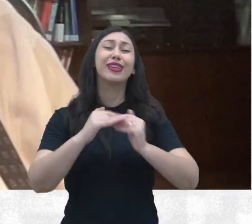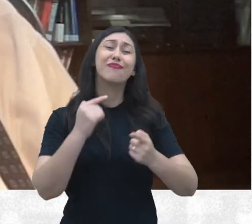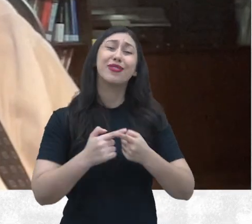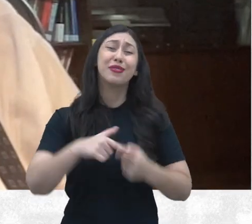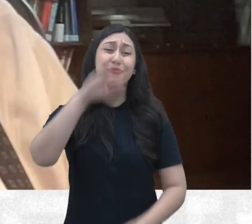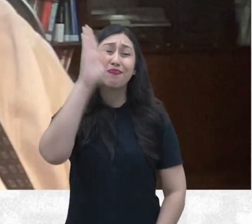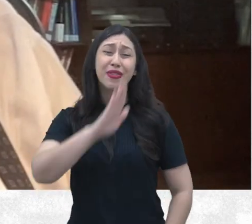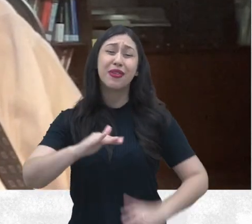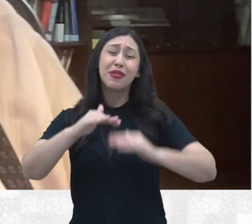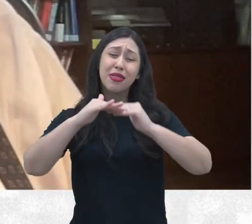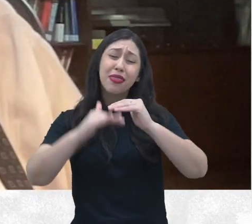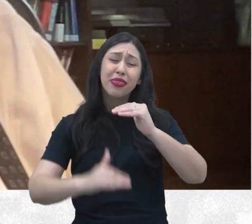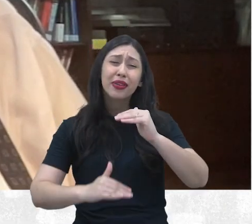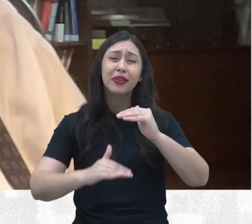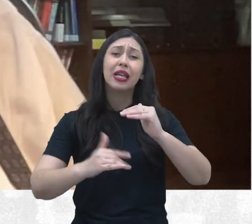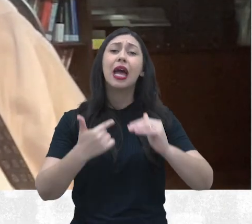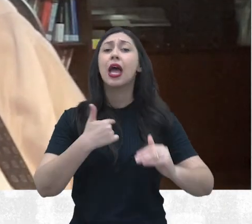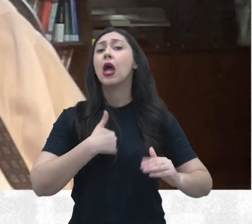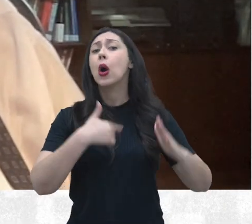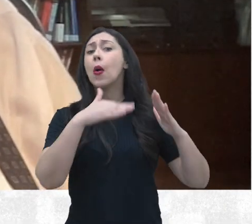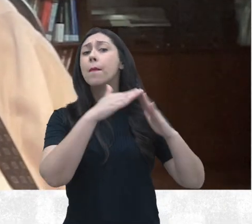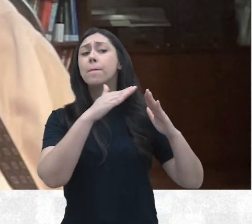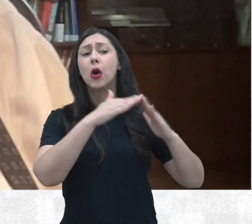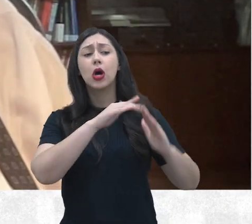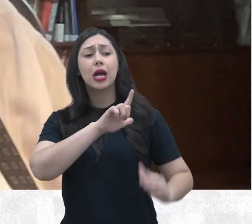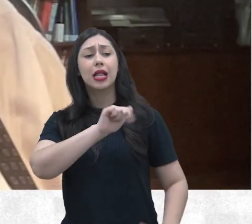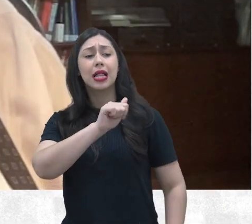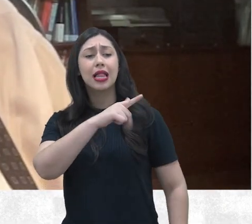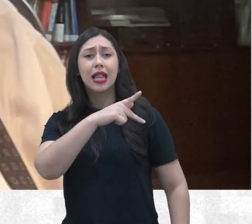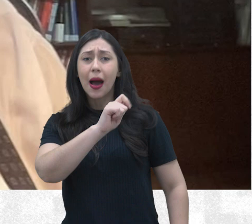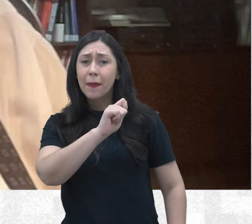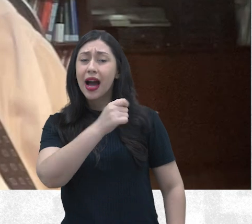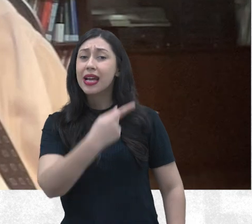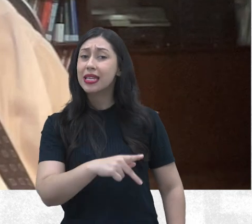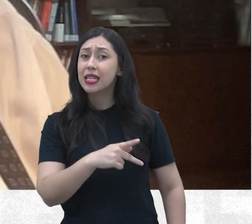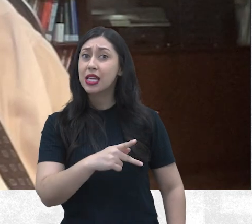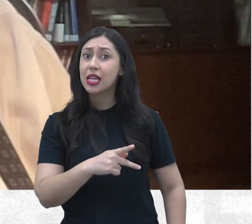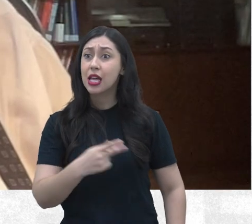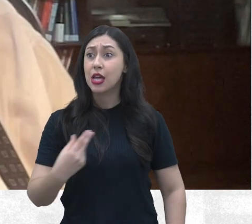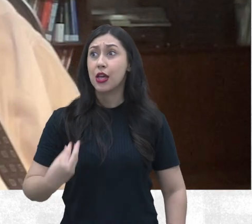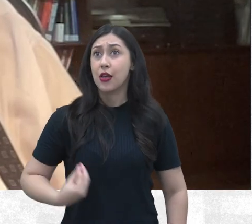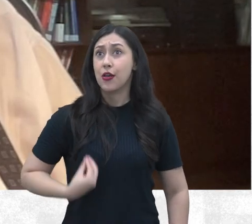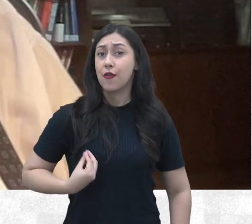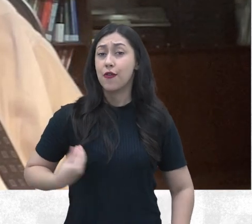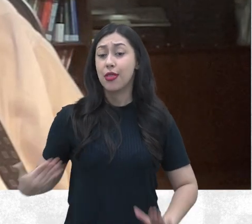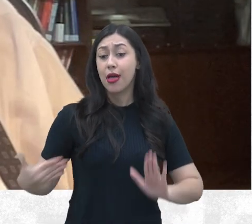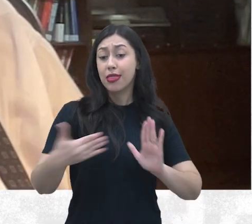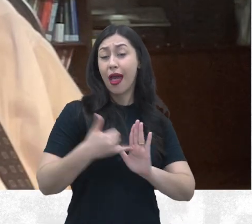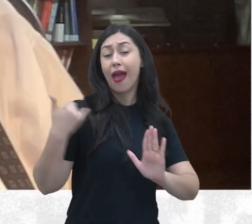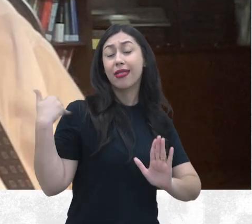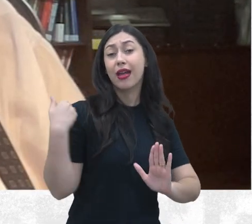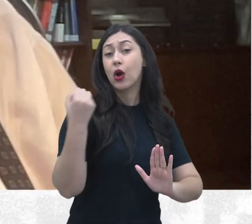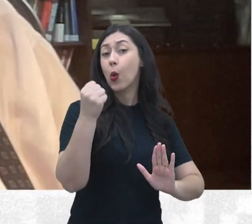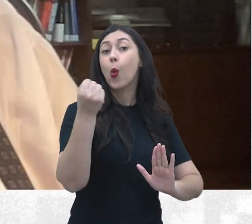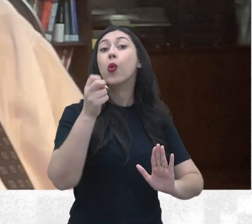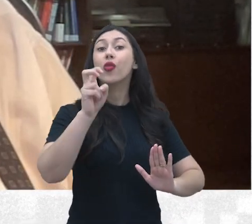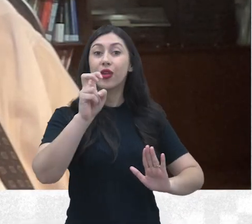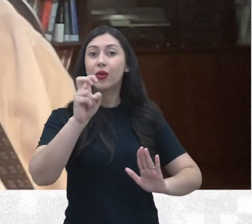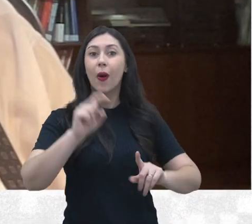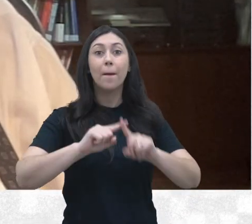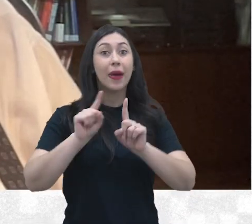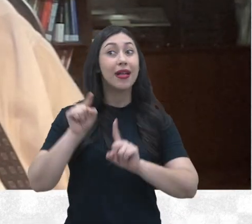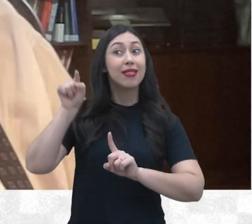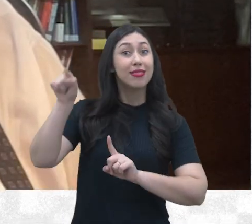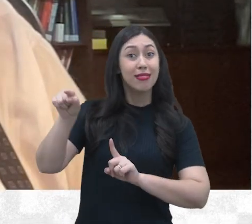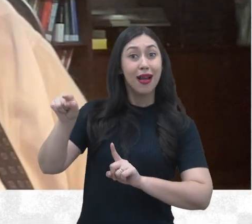Brasil é um país muito desigual. Eu moro aqui no Alto da Lapa, onde a expectativa de vida ao nascer é de 85 anos. Se eu morasse